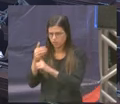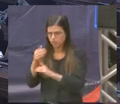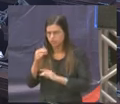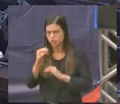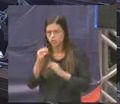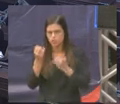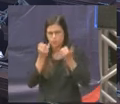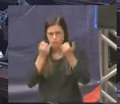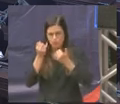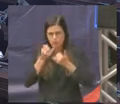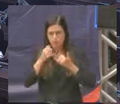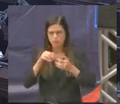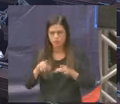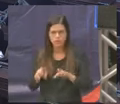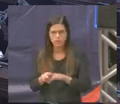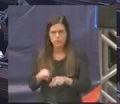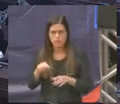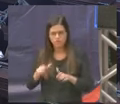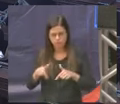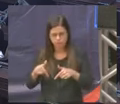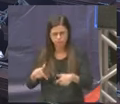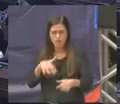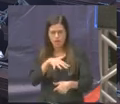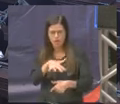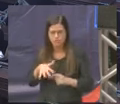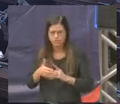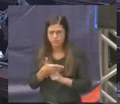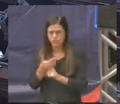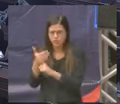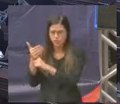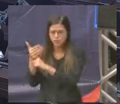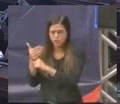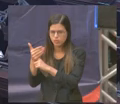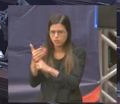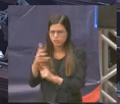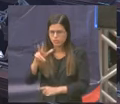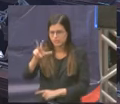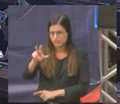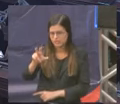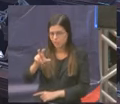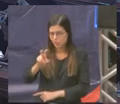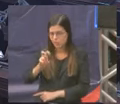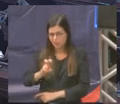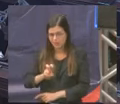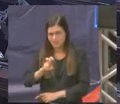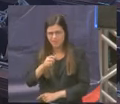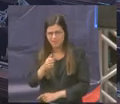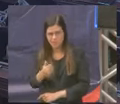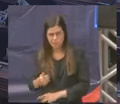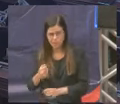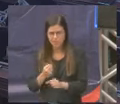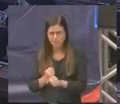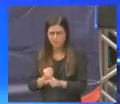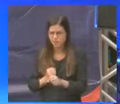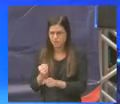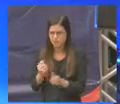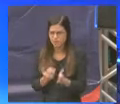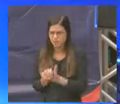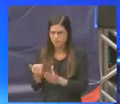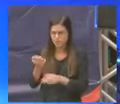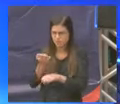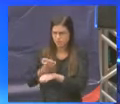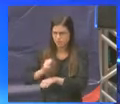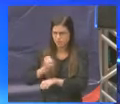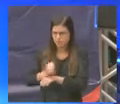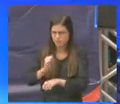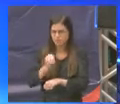também, atuando nessa área de tecnologia há exatos 51 anos, quando eu comecei como estagiário de